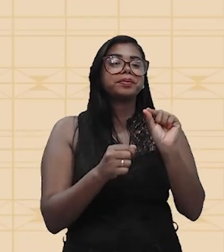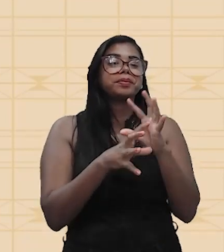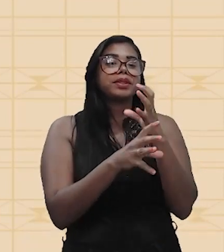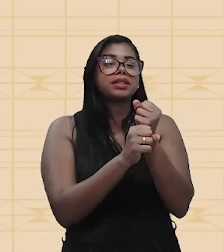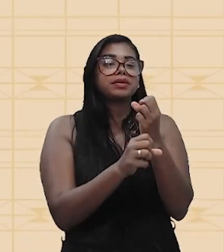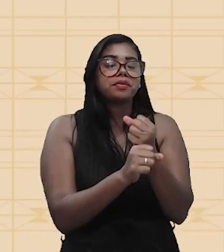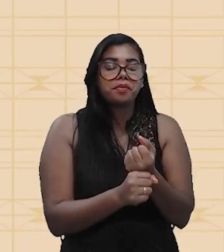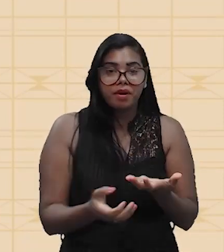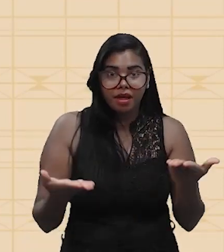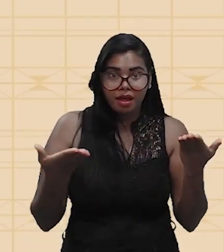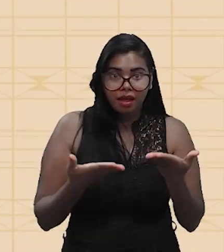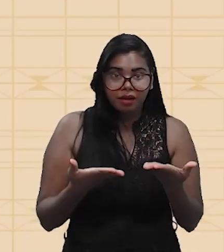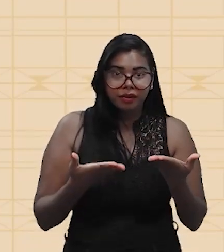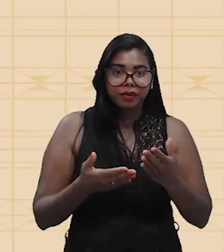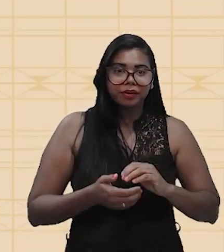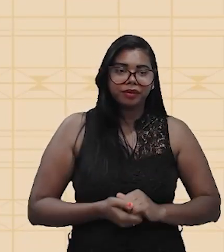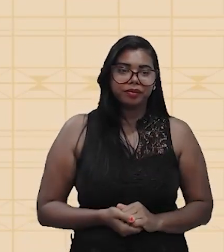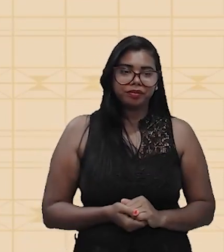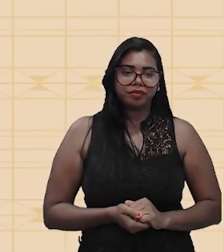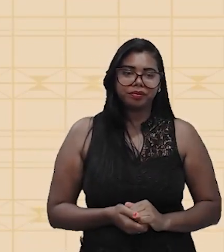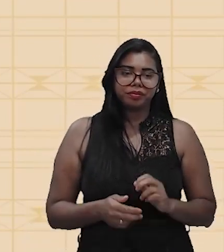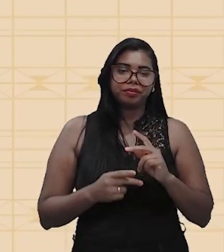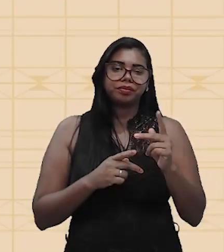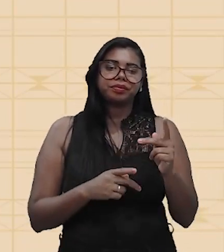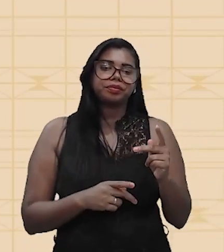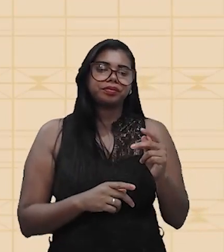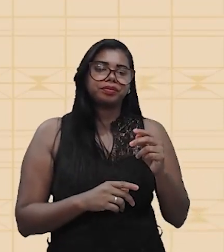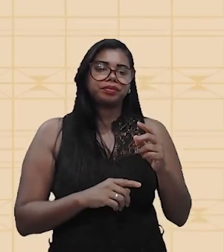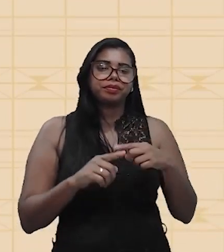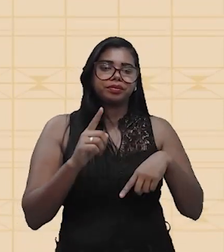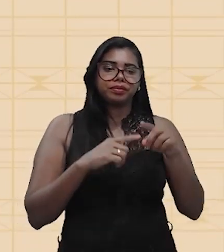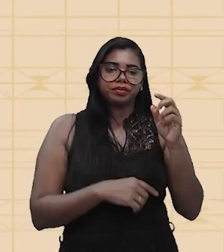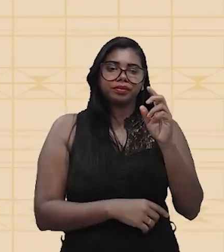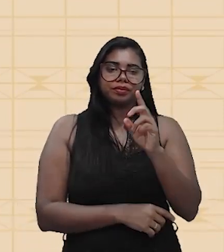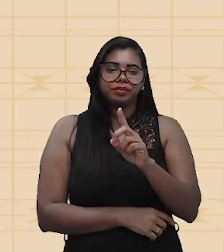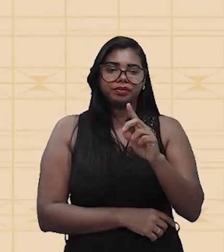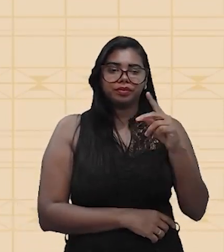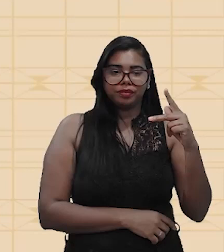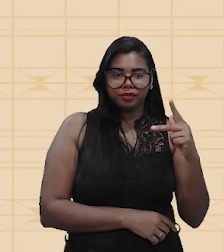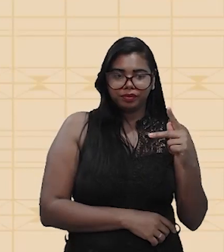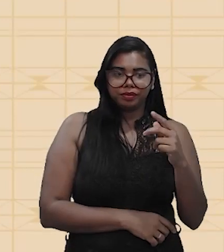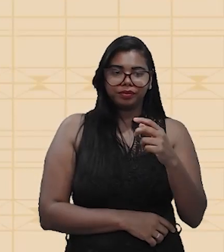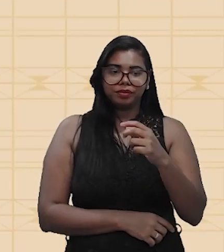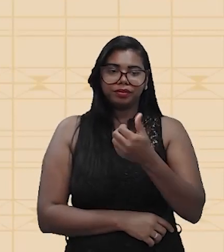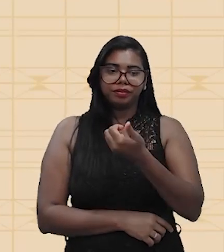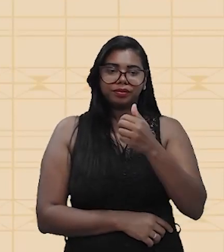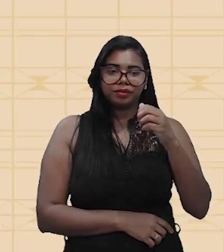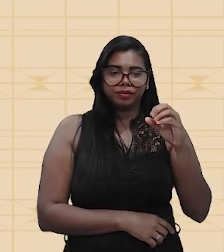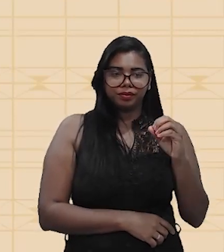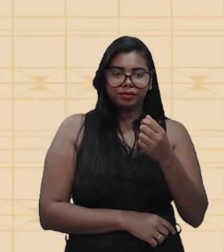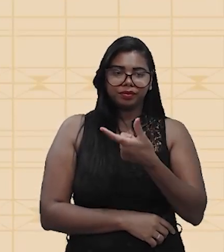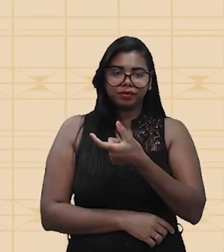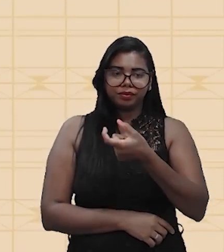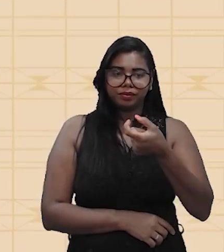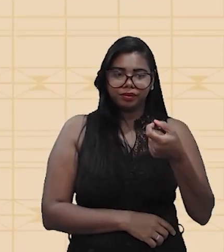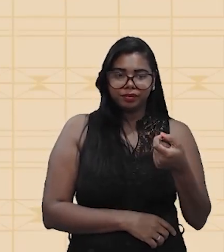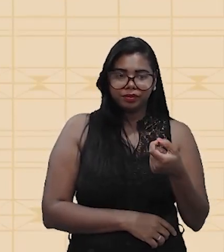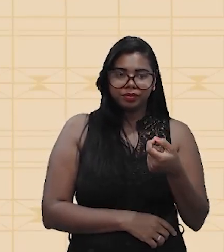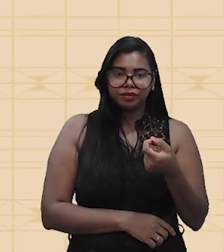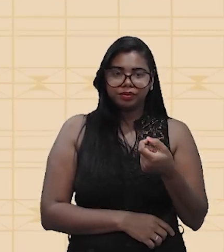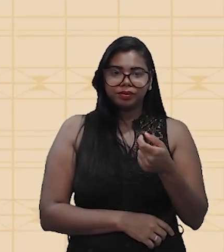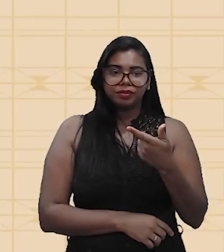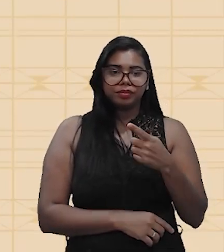potência, lembrando que quando você altera a DDP de 110 para 220, a única coisa que não vai ser alterada é